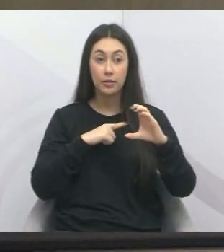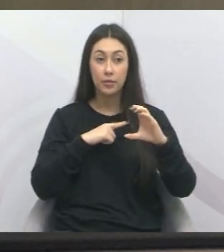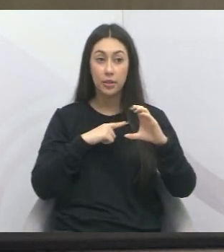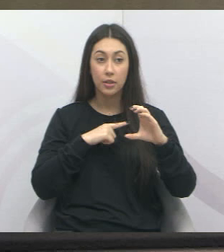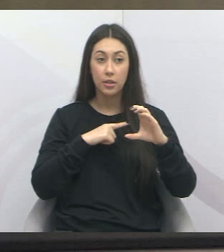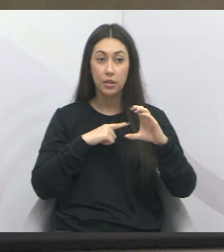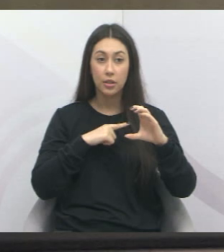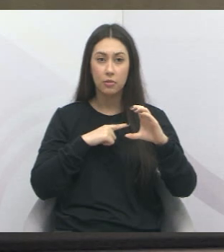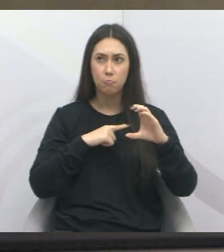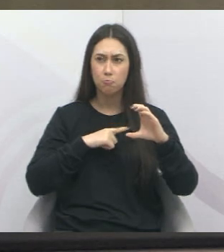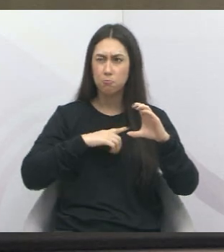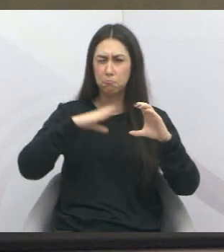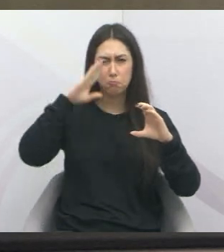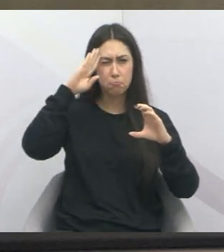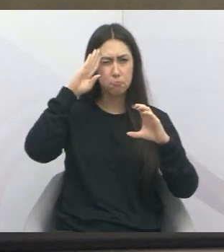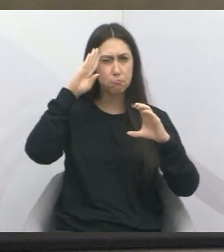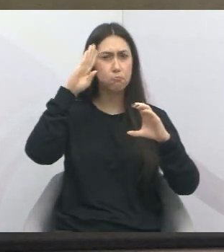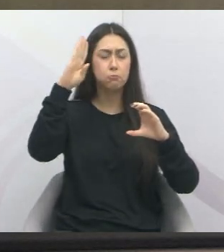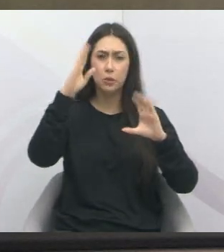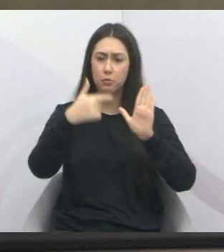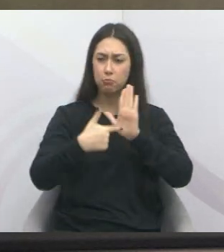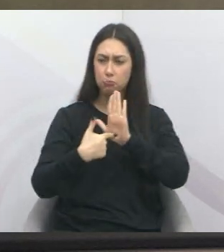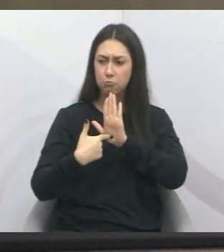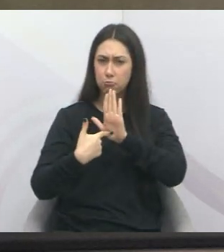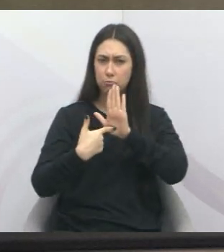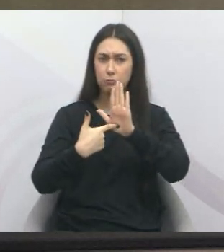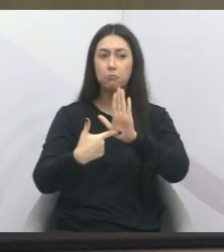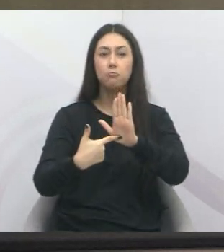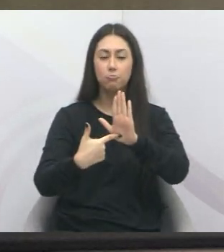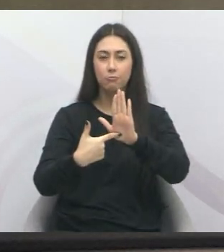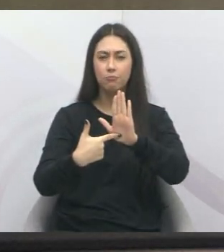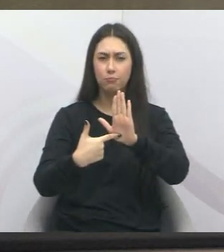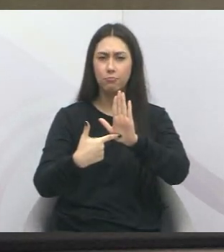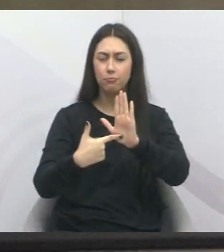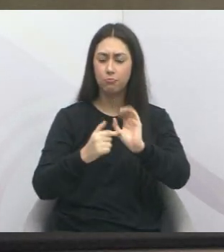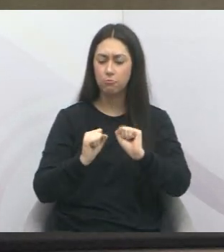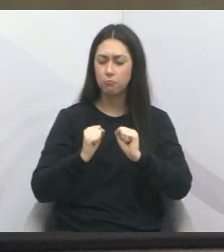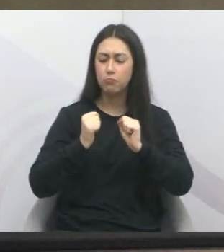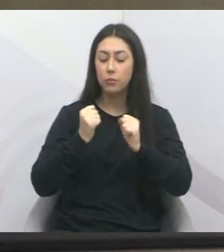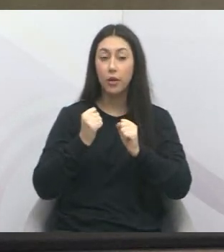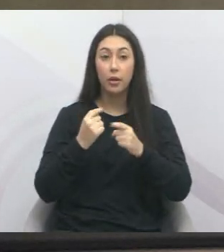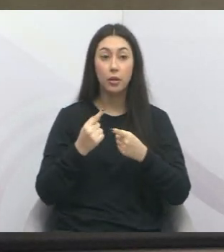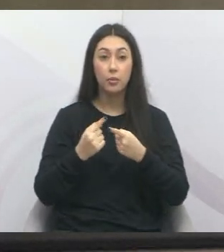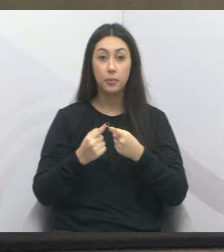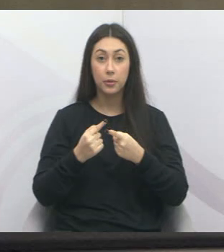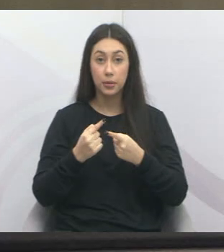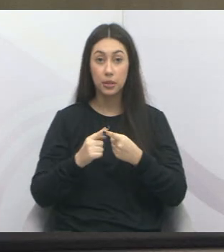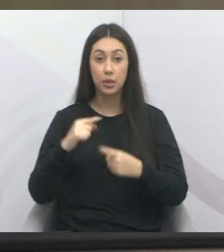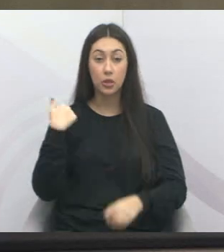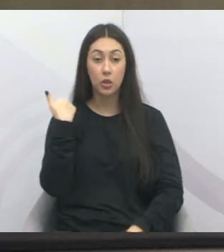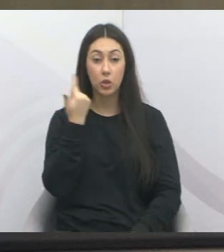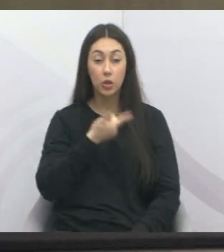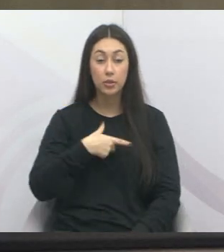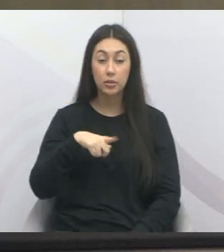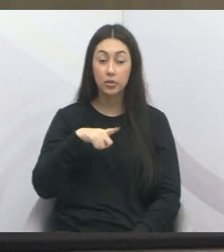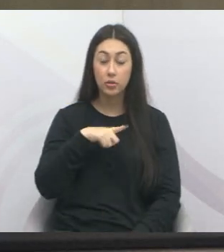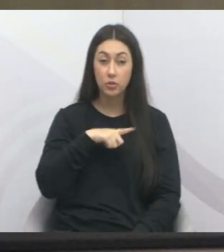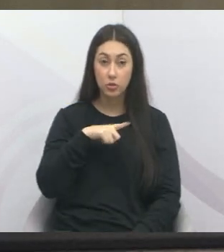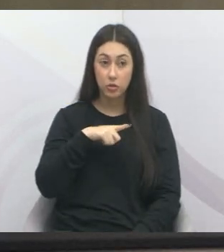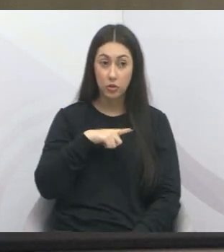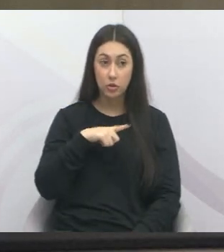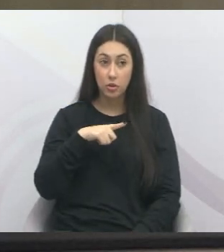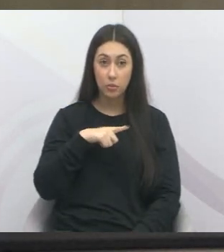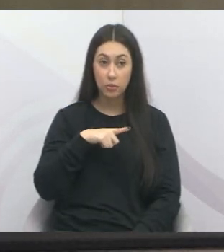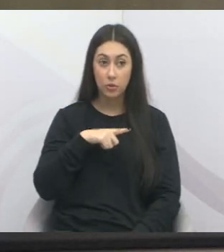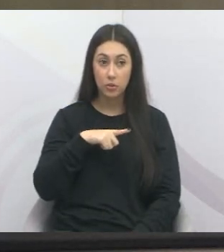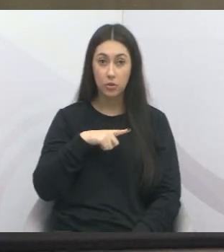um protagonismo muito marcante para nós, porque nós tínhamos fechado